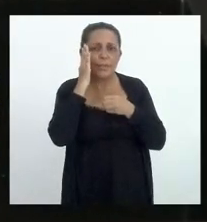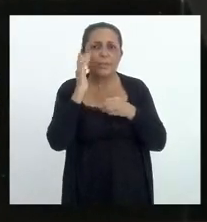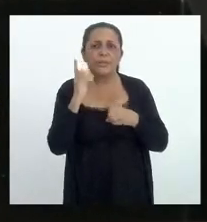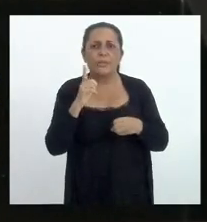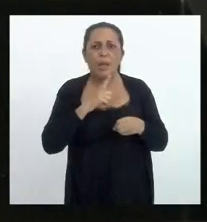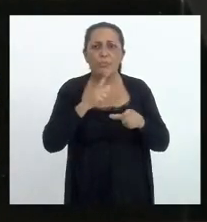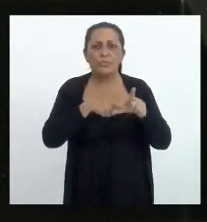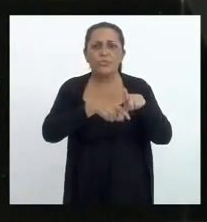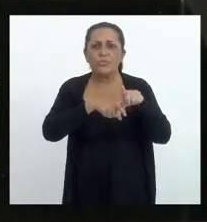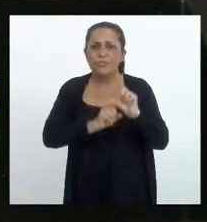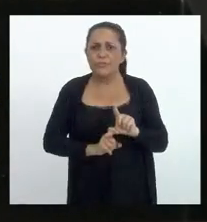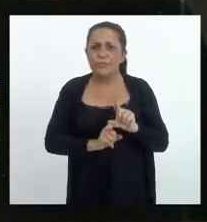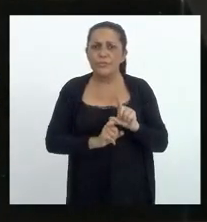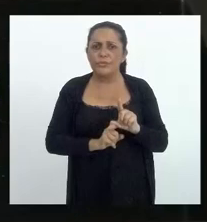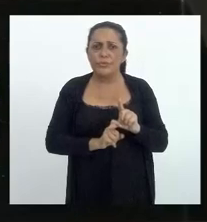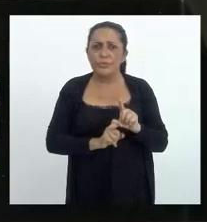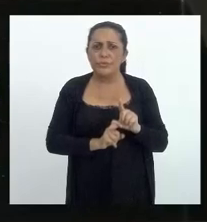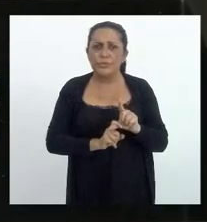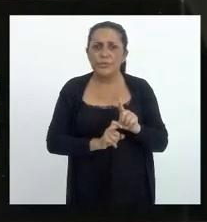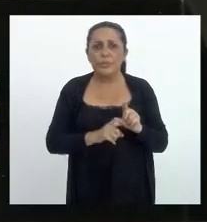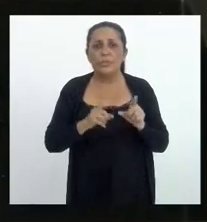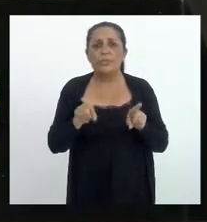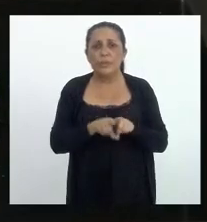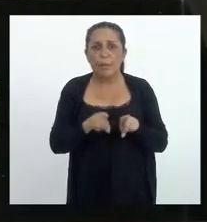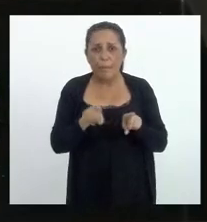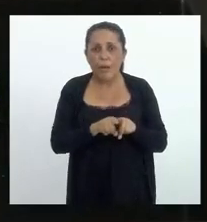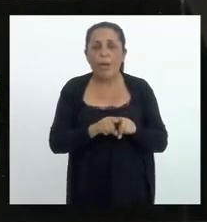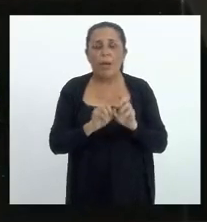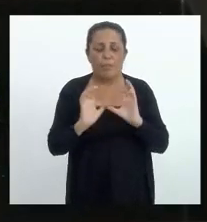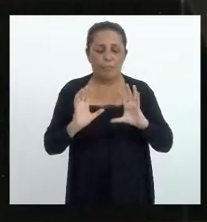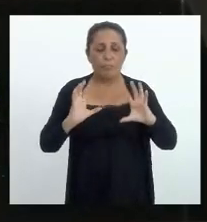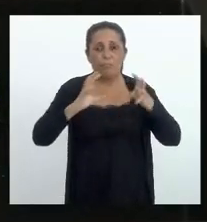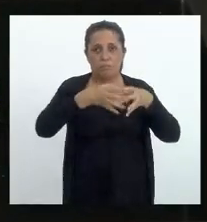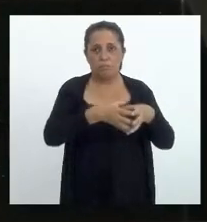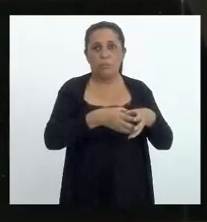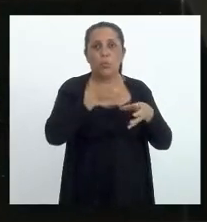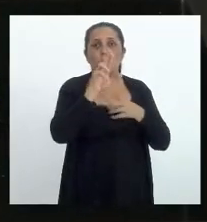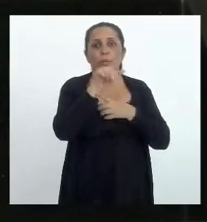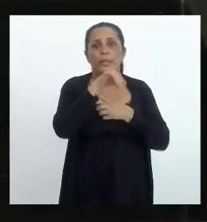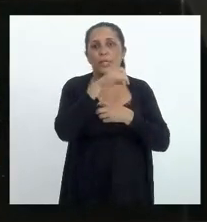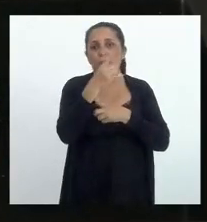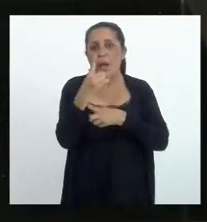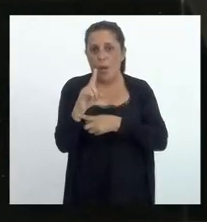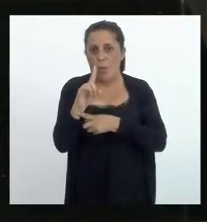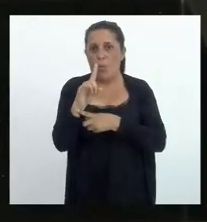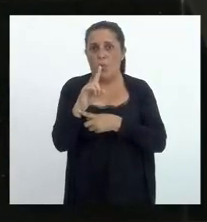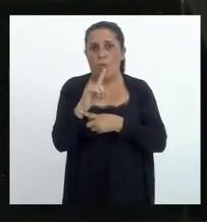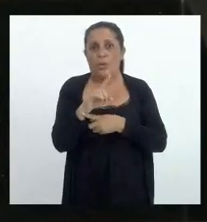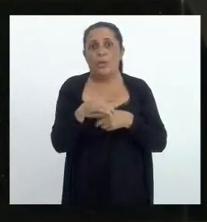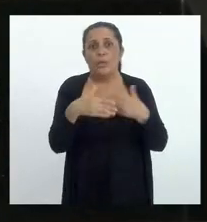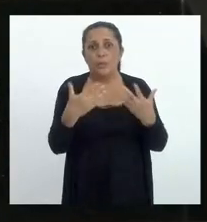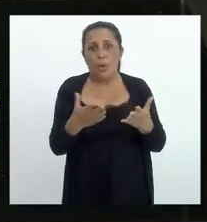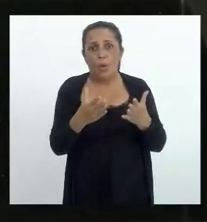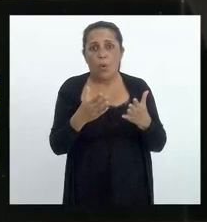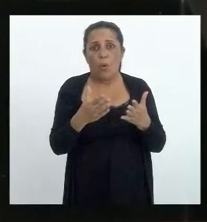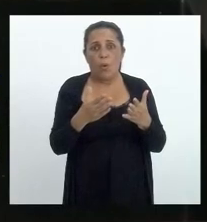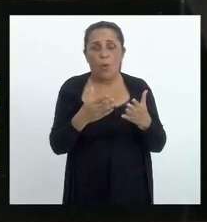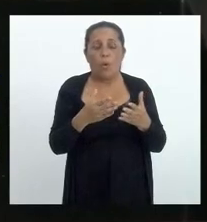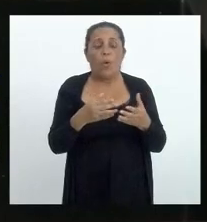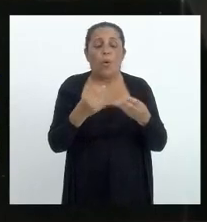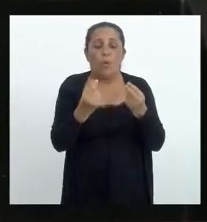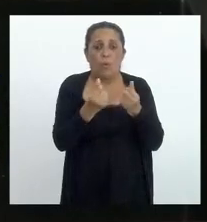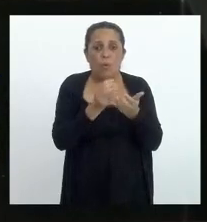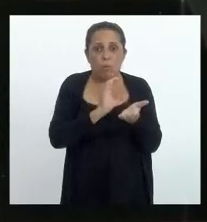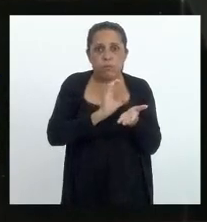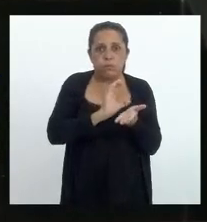que o endividamento do Estado é com a própria União. Então, ora, supostamente esse pacote de maldades é por